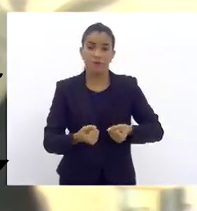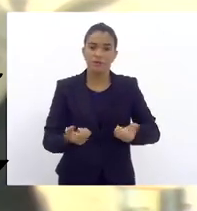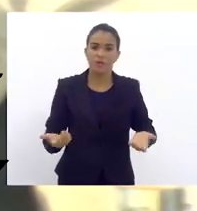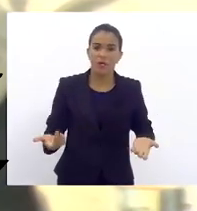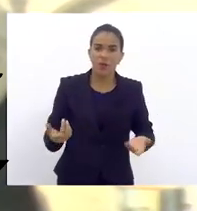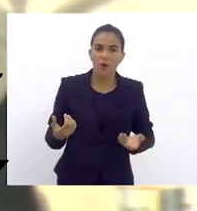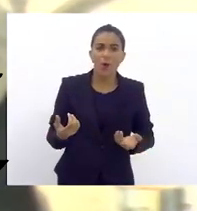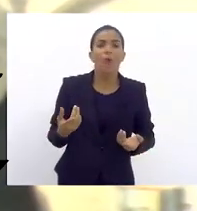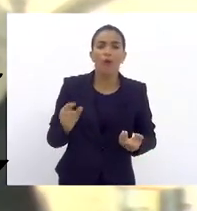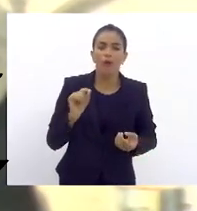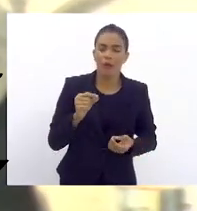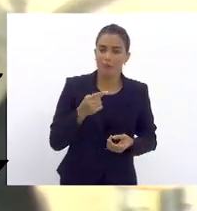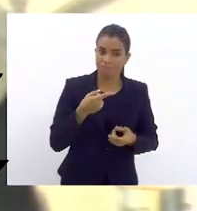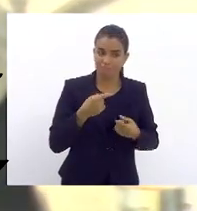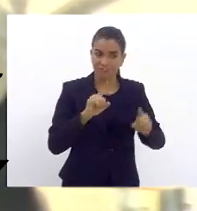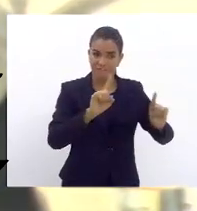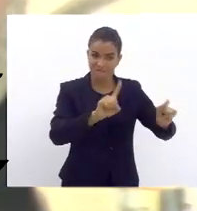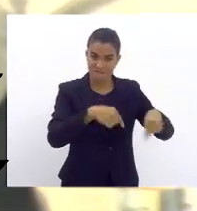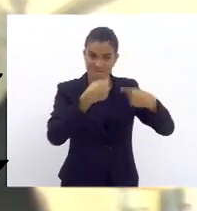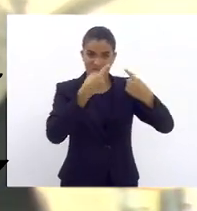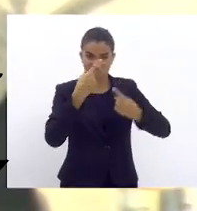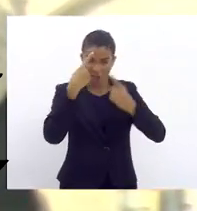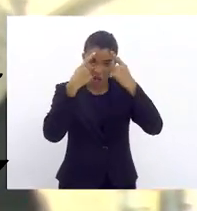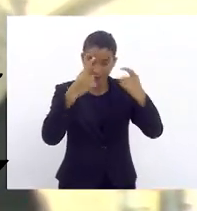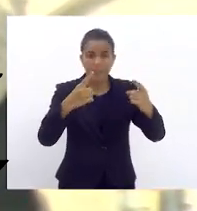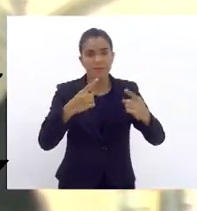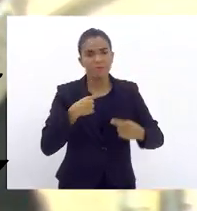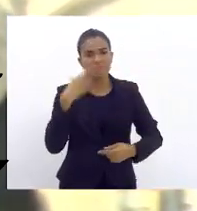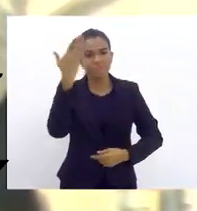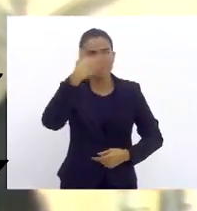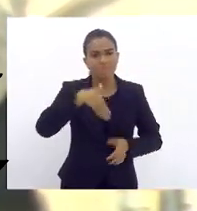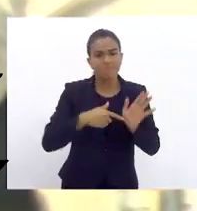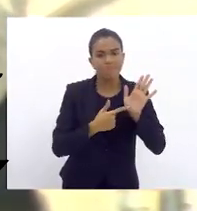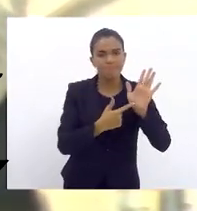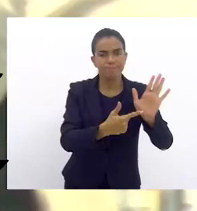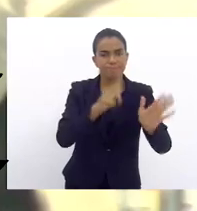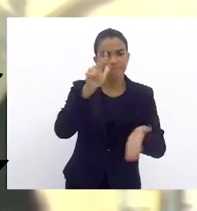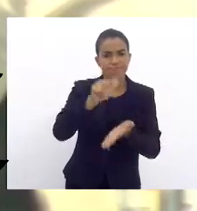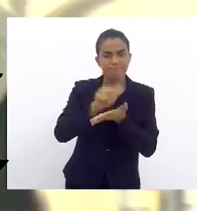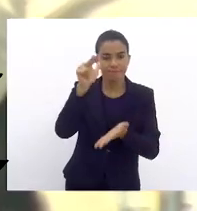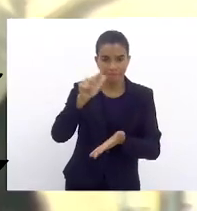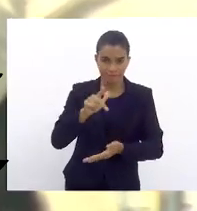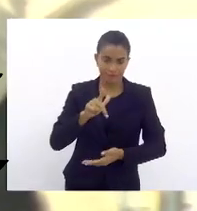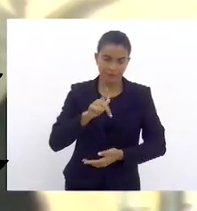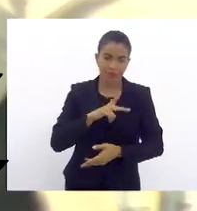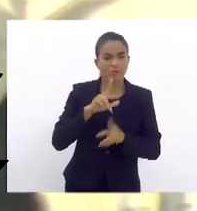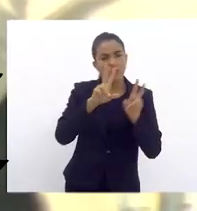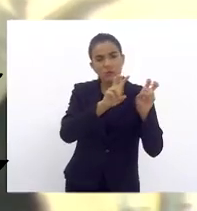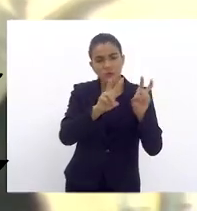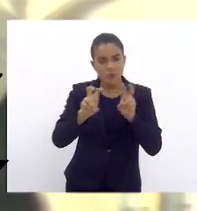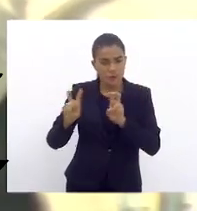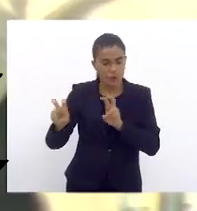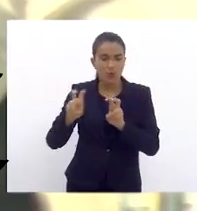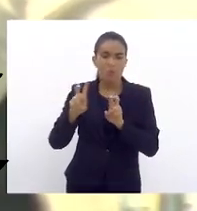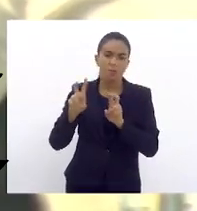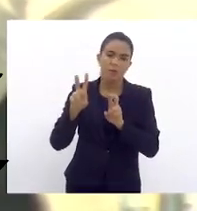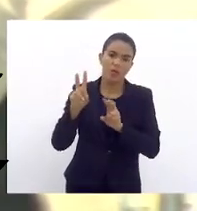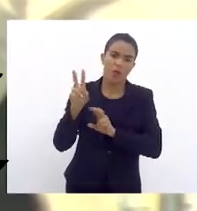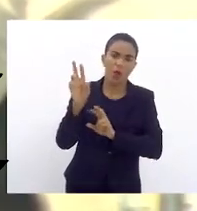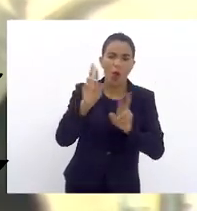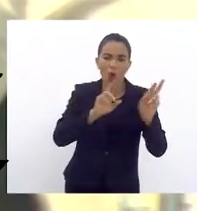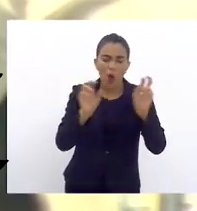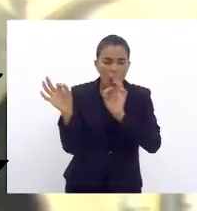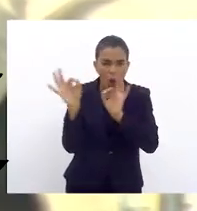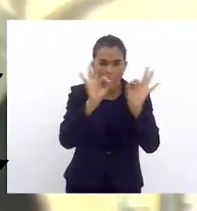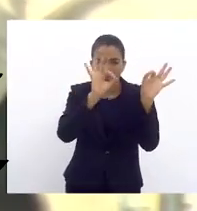contra a violência então eram essas as questões que eu queria comentar a respeito de observações feitas aqui para também